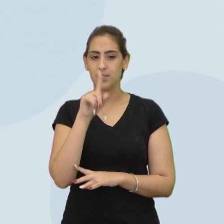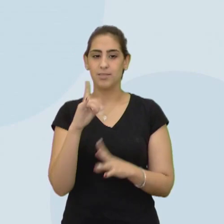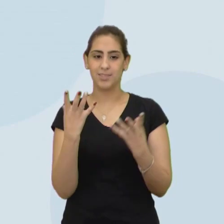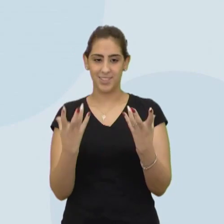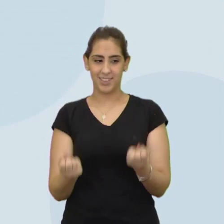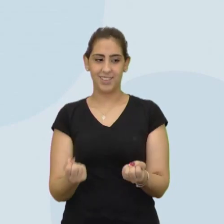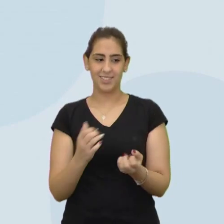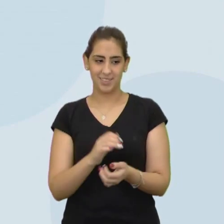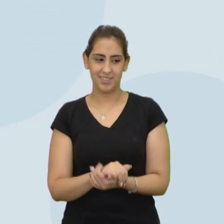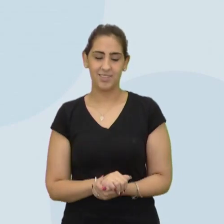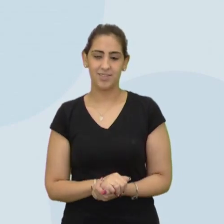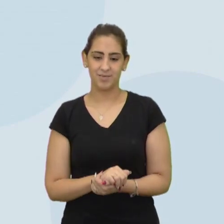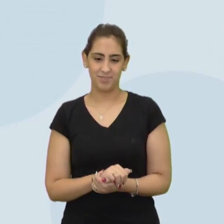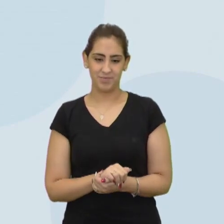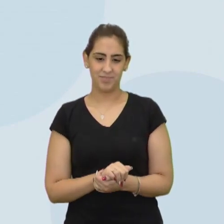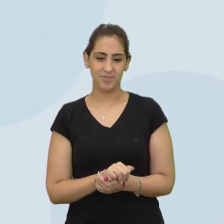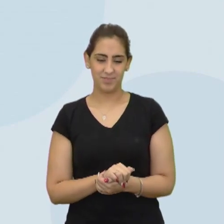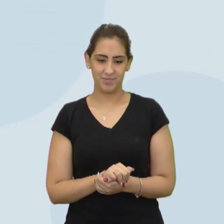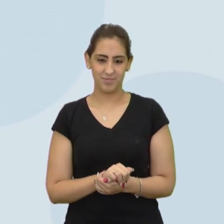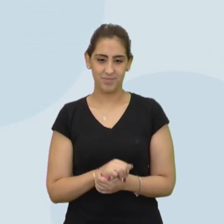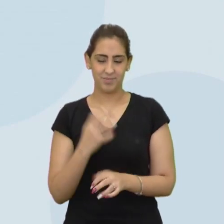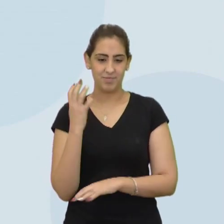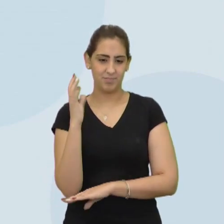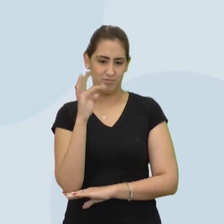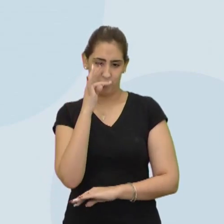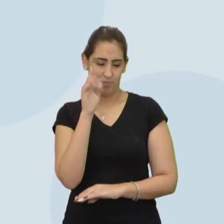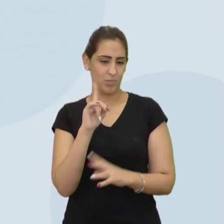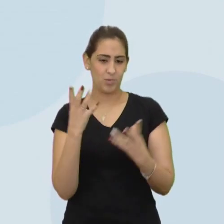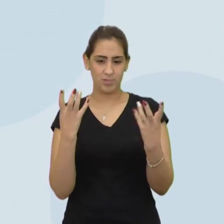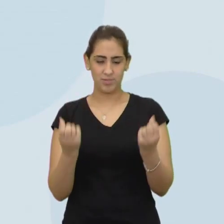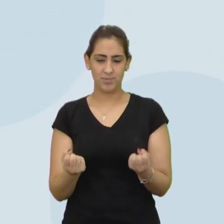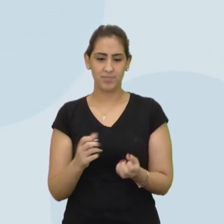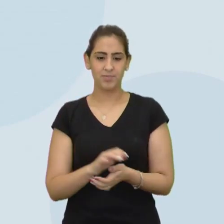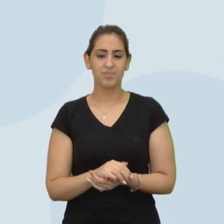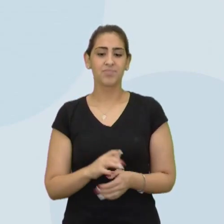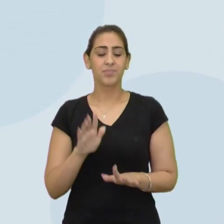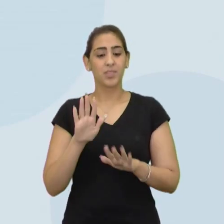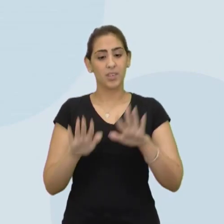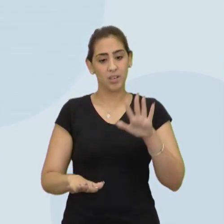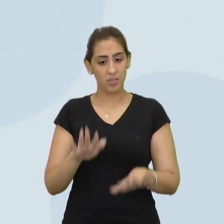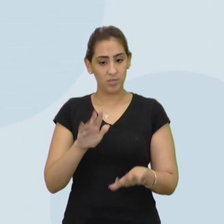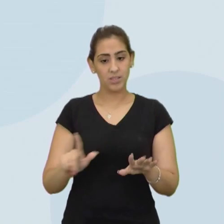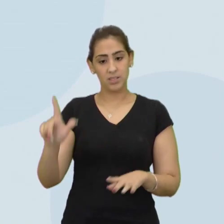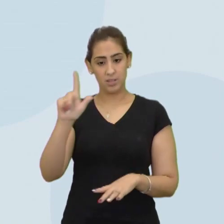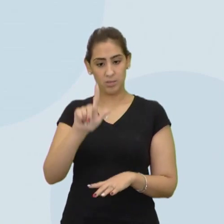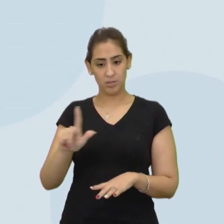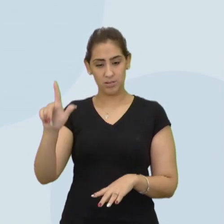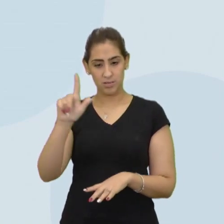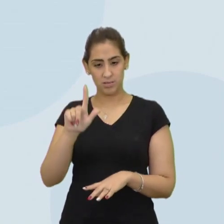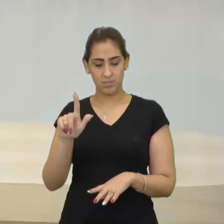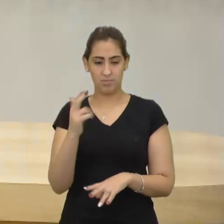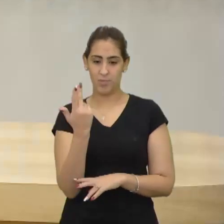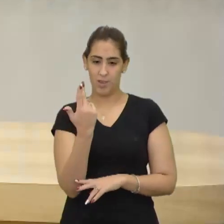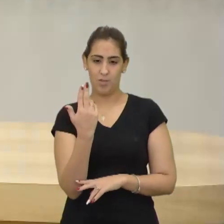Culler fecha o seu raciocínio, talvez a literatura seja como a erva